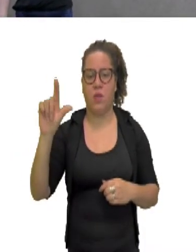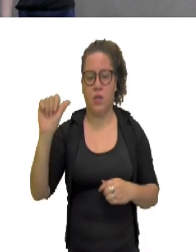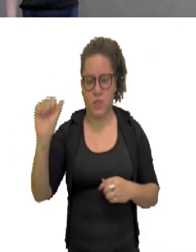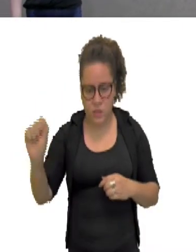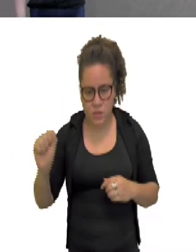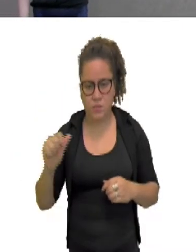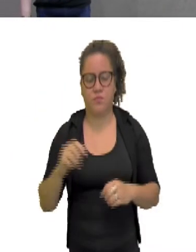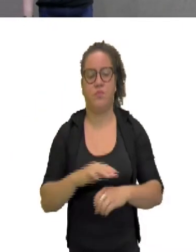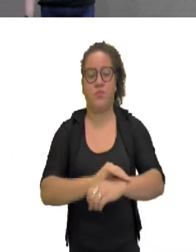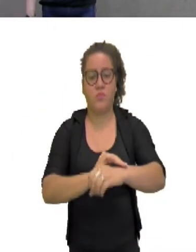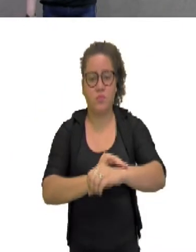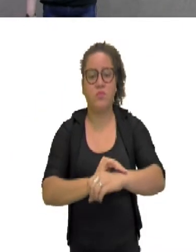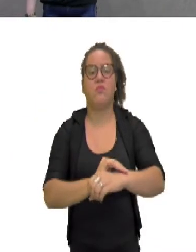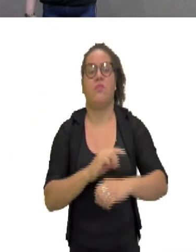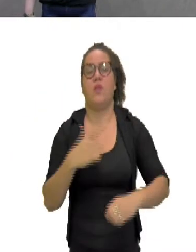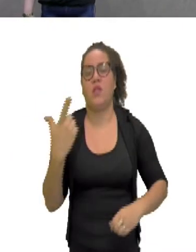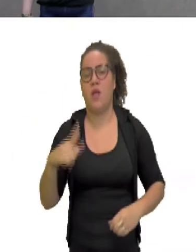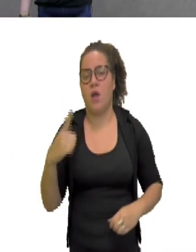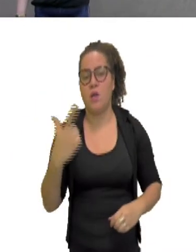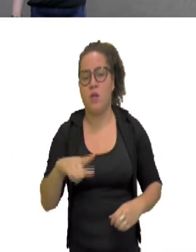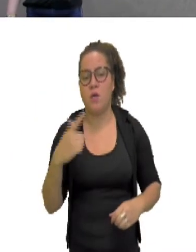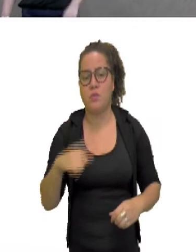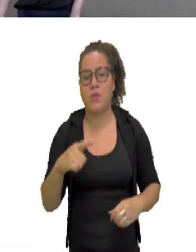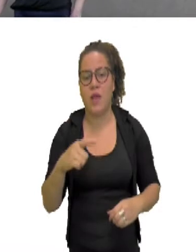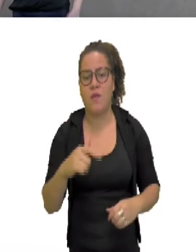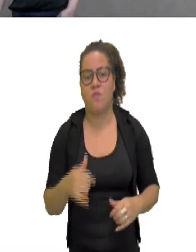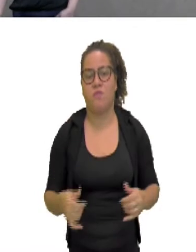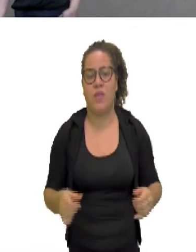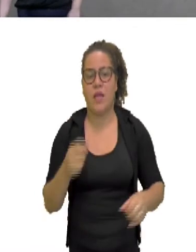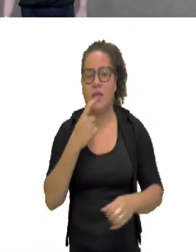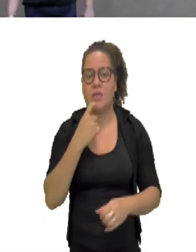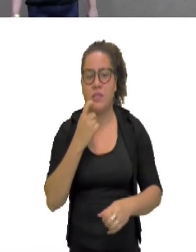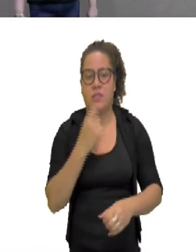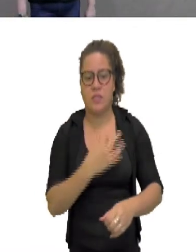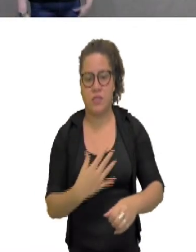tecidos epiteliais não há presença de vasos sanguíneos.